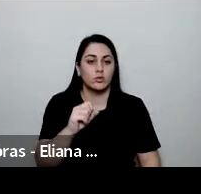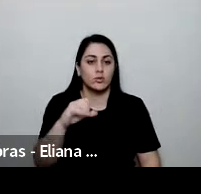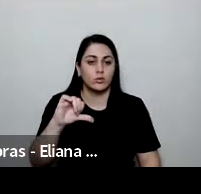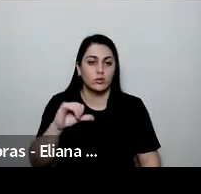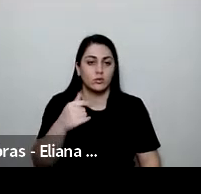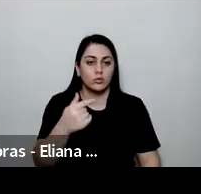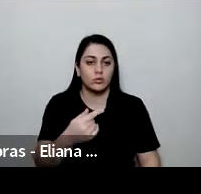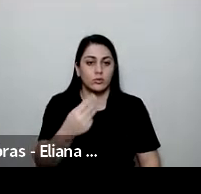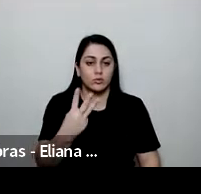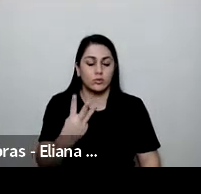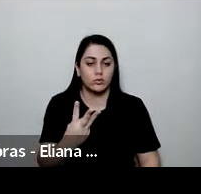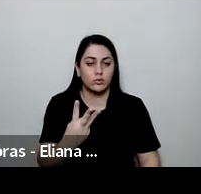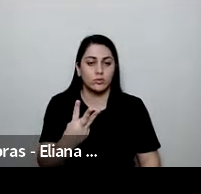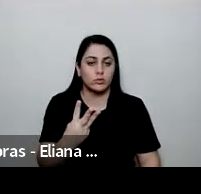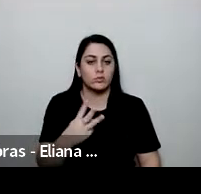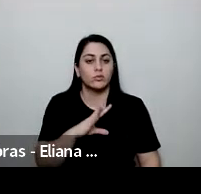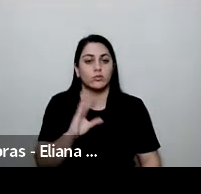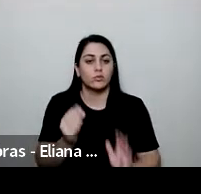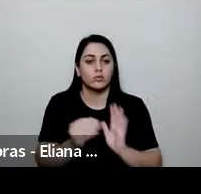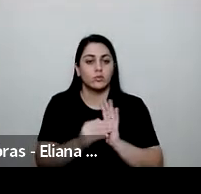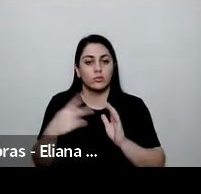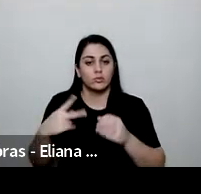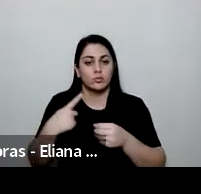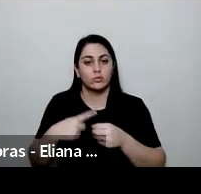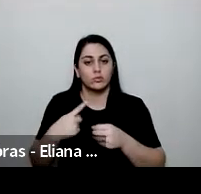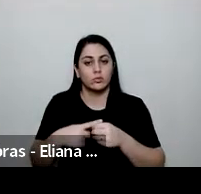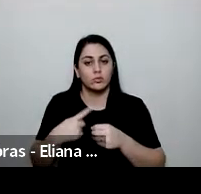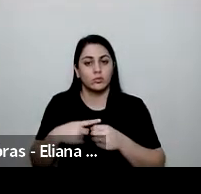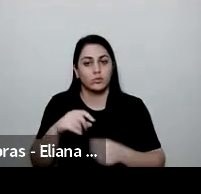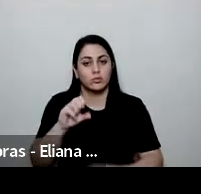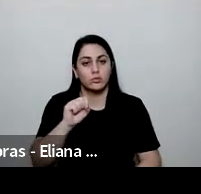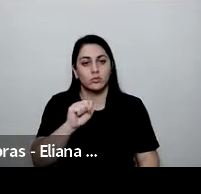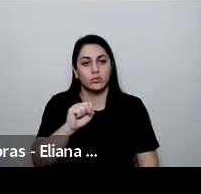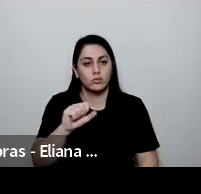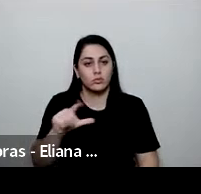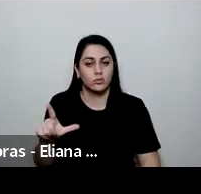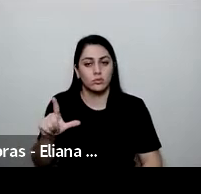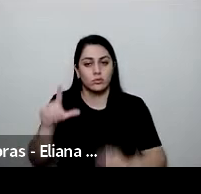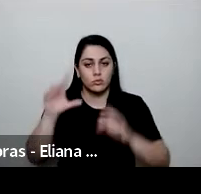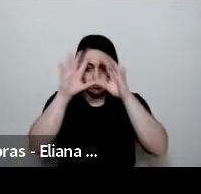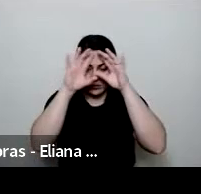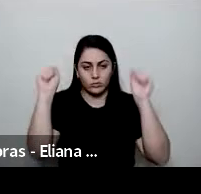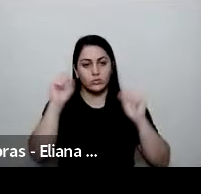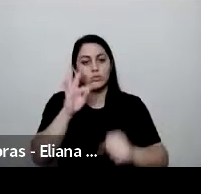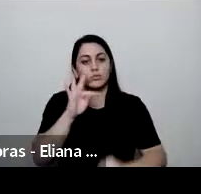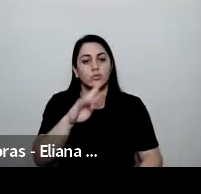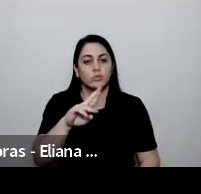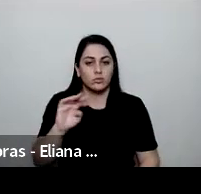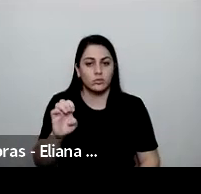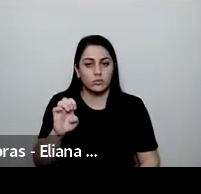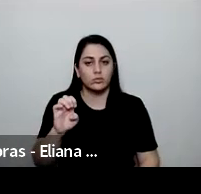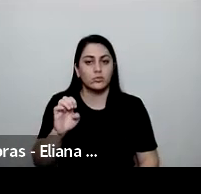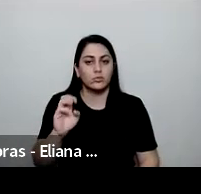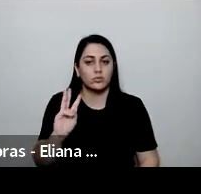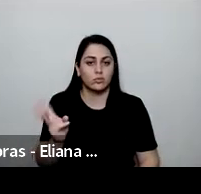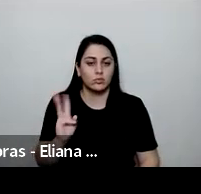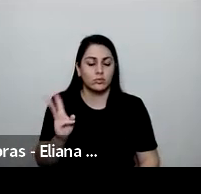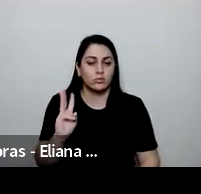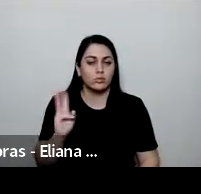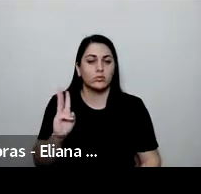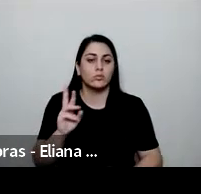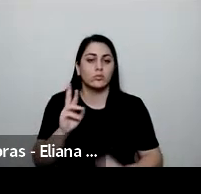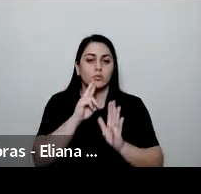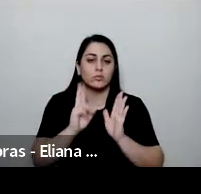8973 originária esse aqui do do nosso Tribunal Regional Eleitoral do Maranhão relator